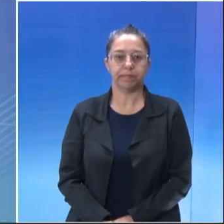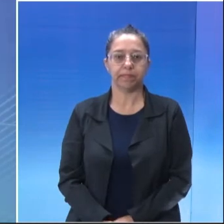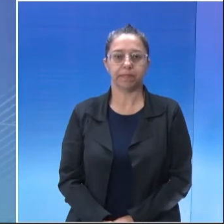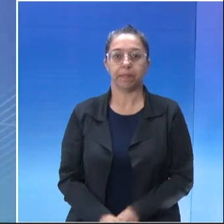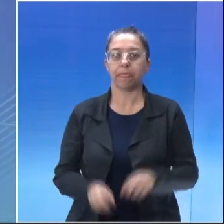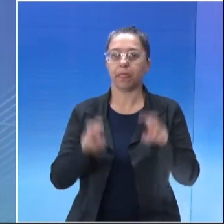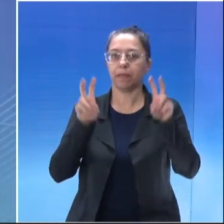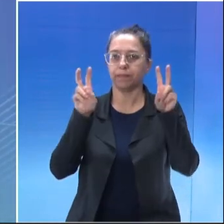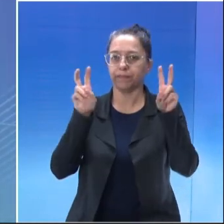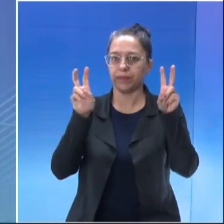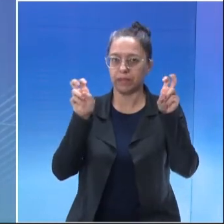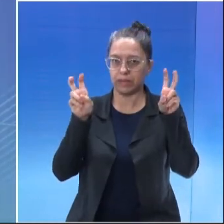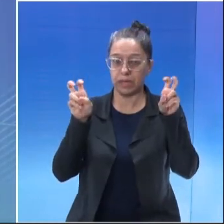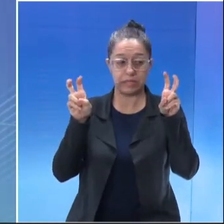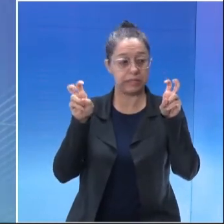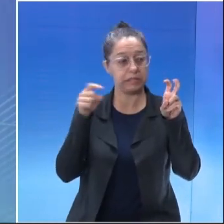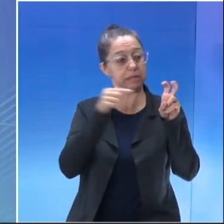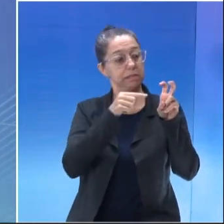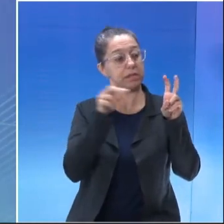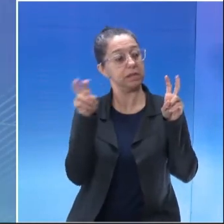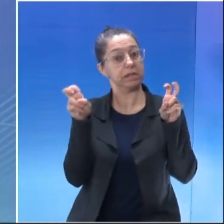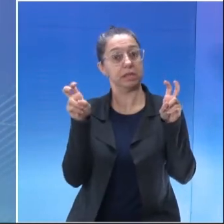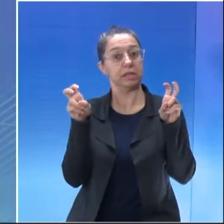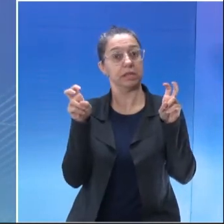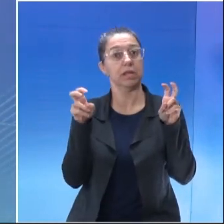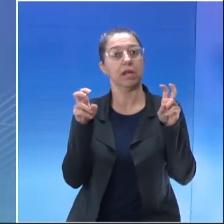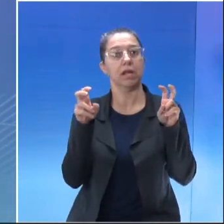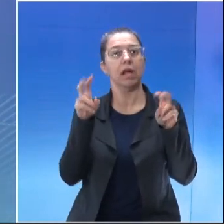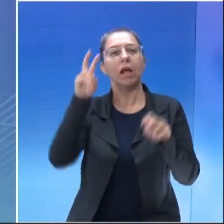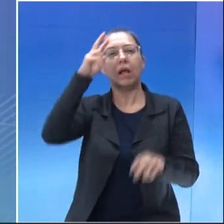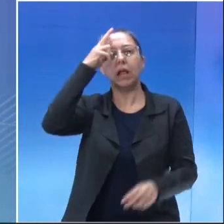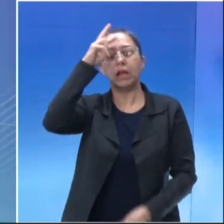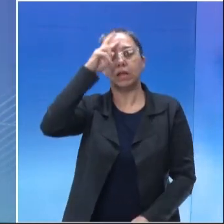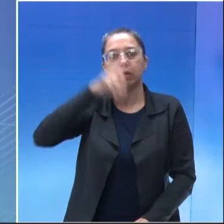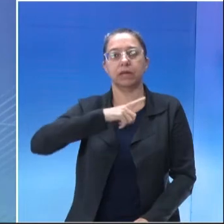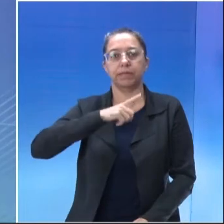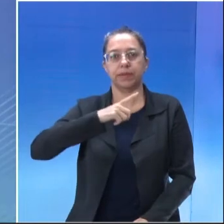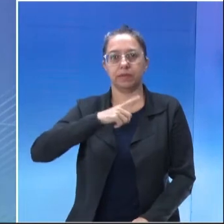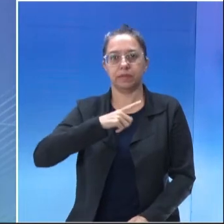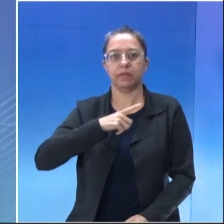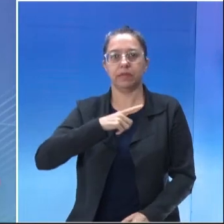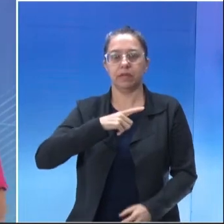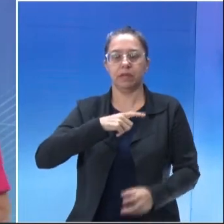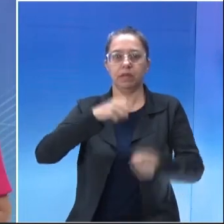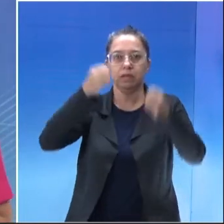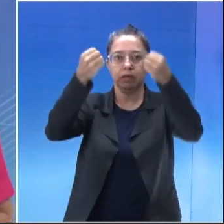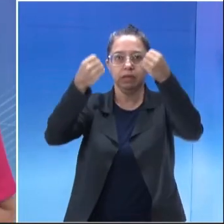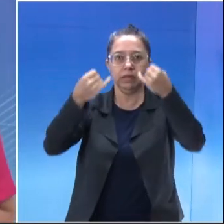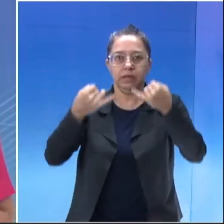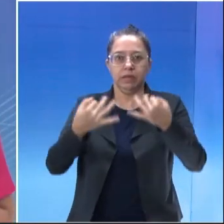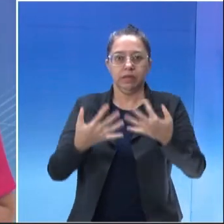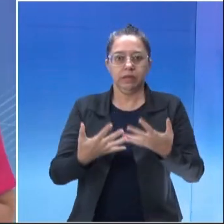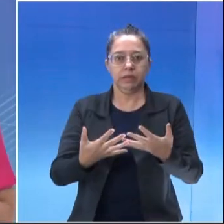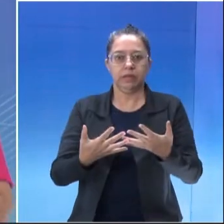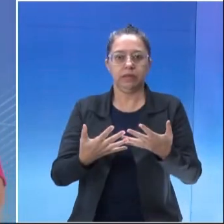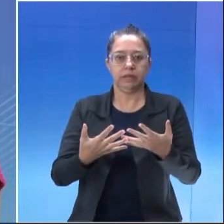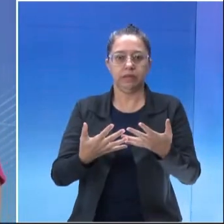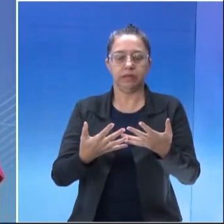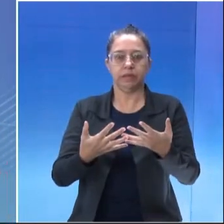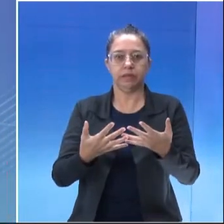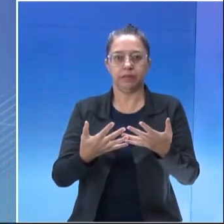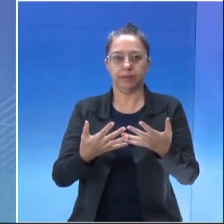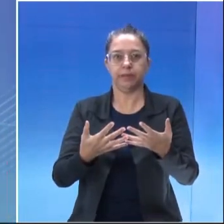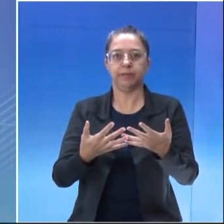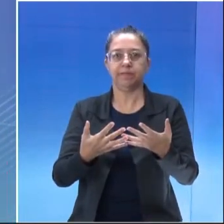no início que eu falei para vocês que existe uma estratégia argumentativa, que é a citação? A